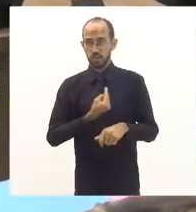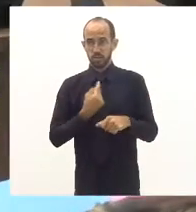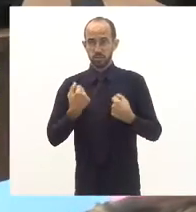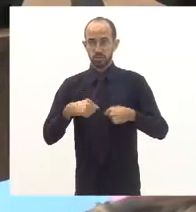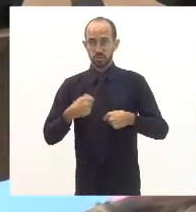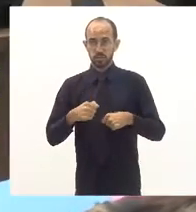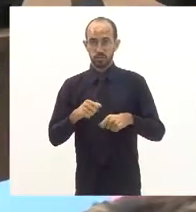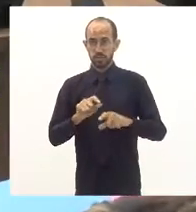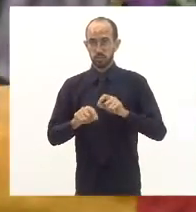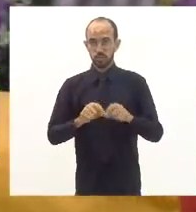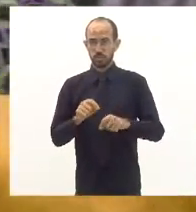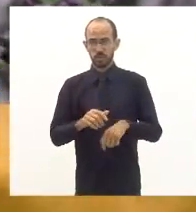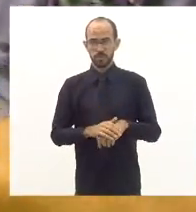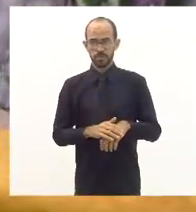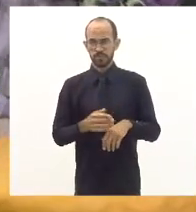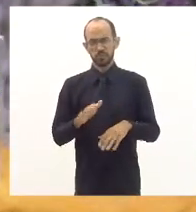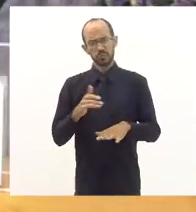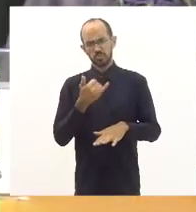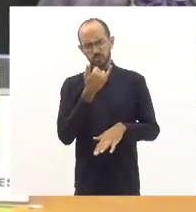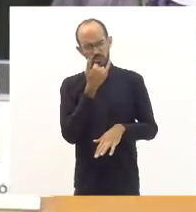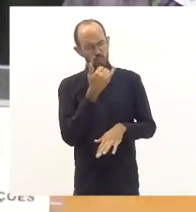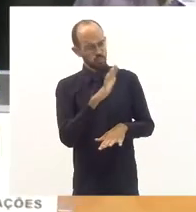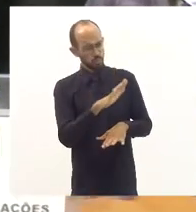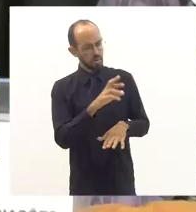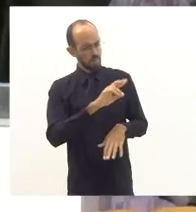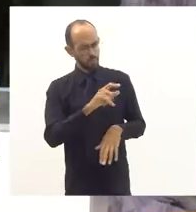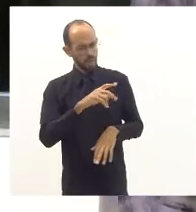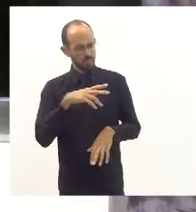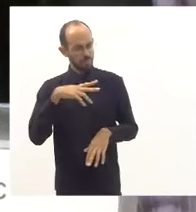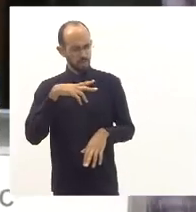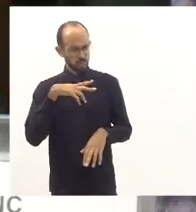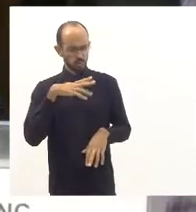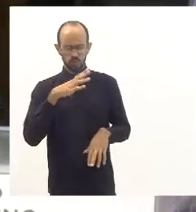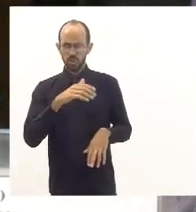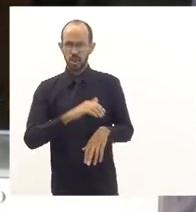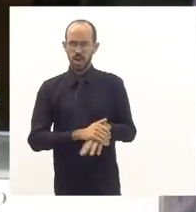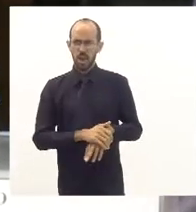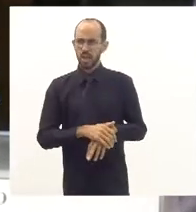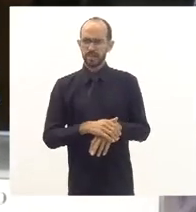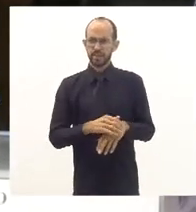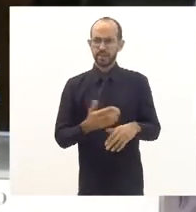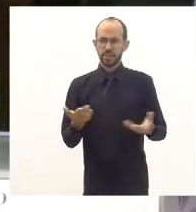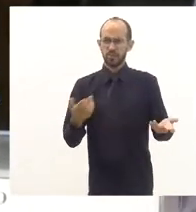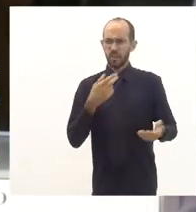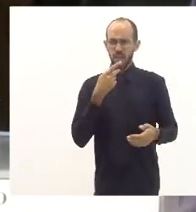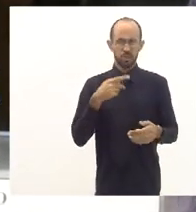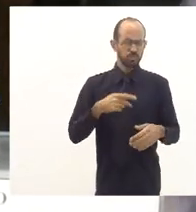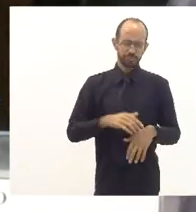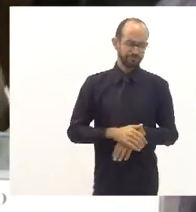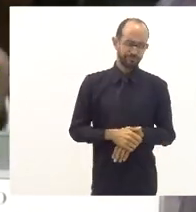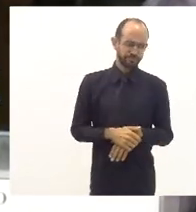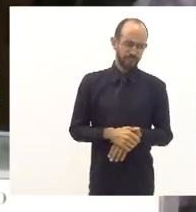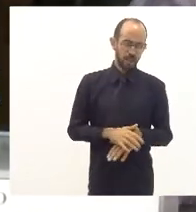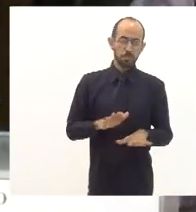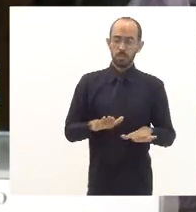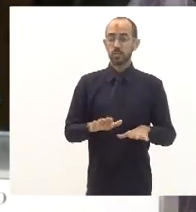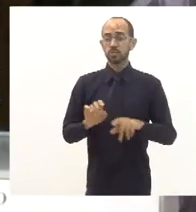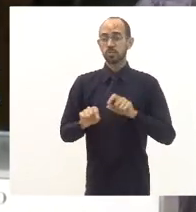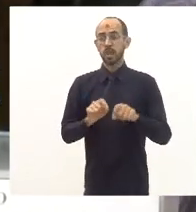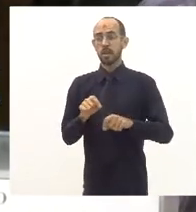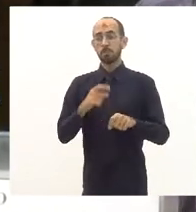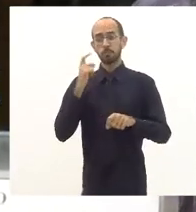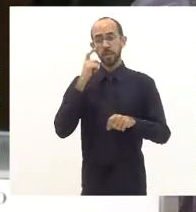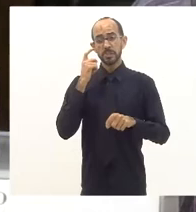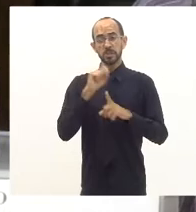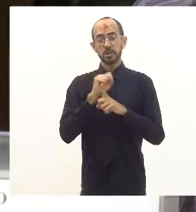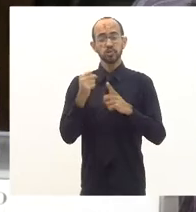E aí eu não estou falando, não me leve a mal, não leve para o lado pessoal, quem estiver balançando a cabeça, mas pensa do ponto de vista da sociedade,